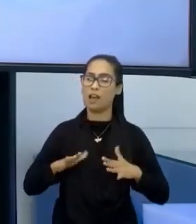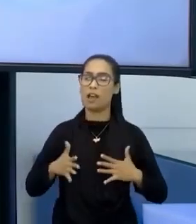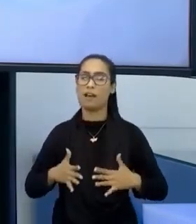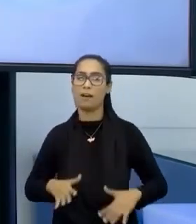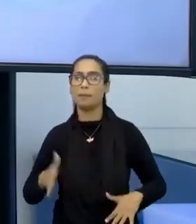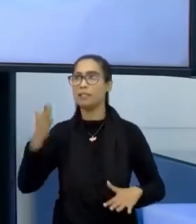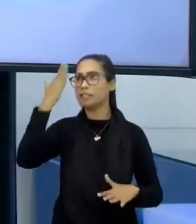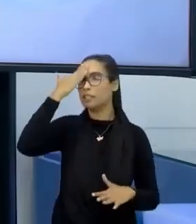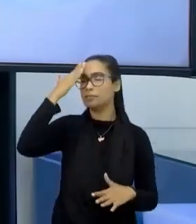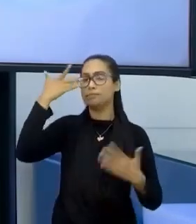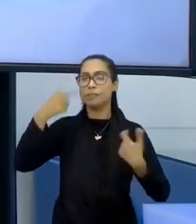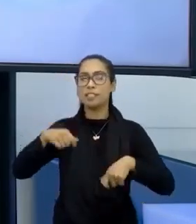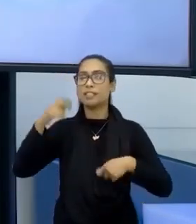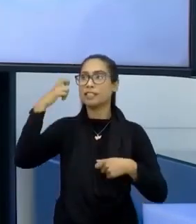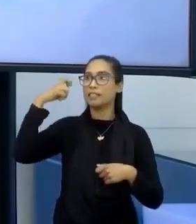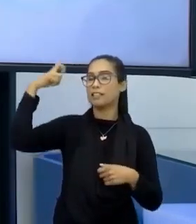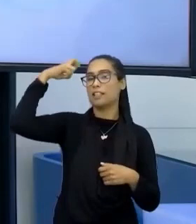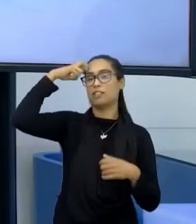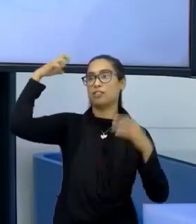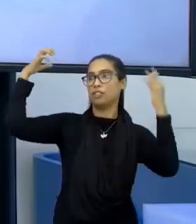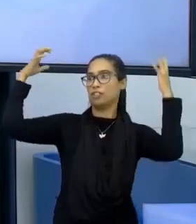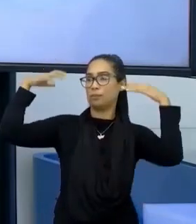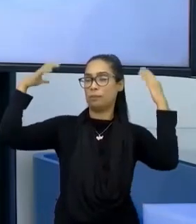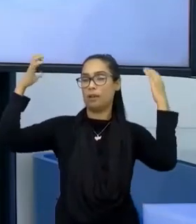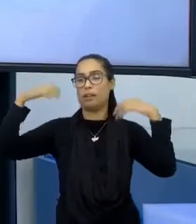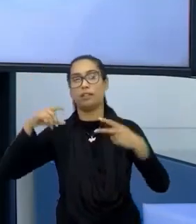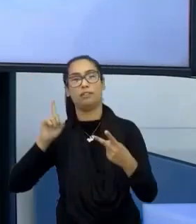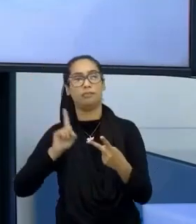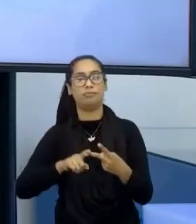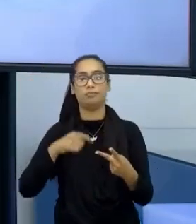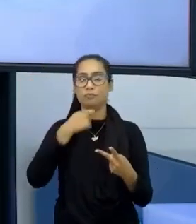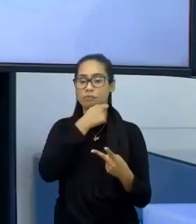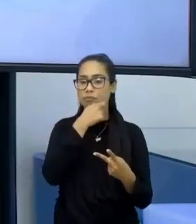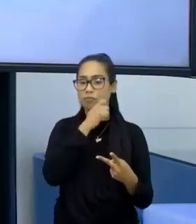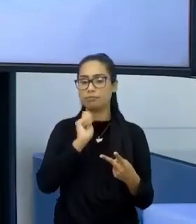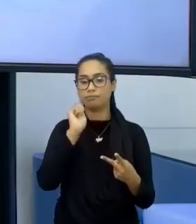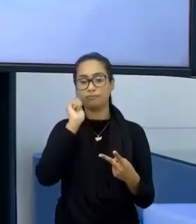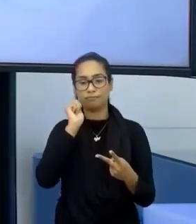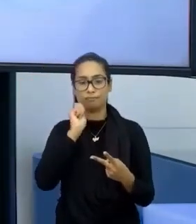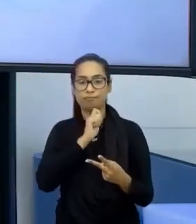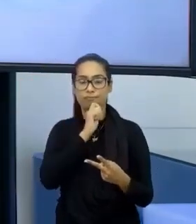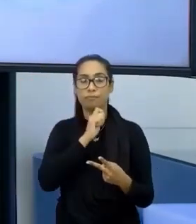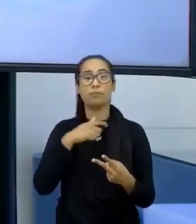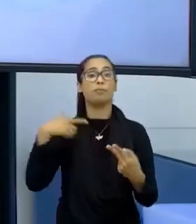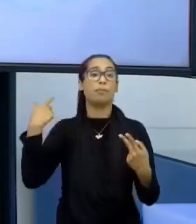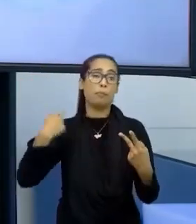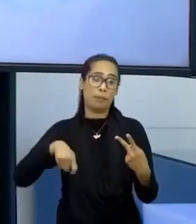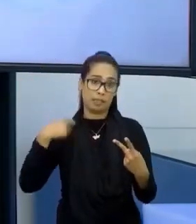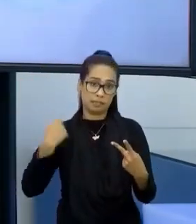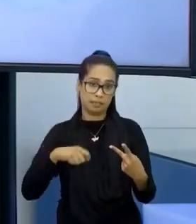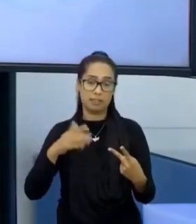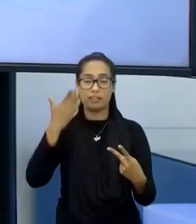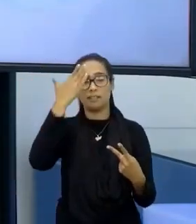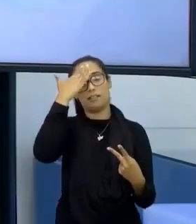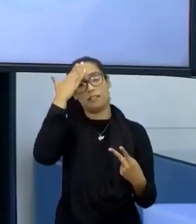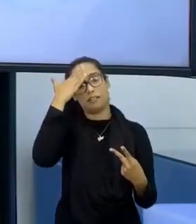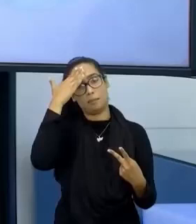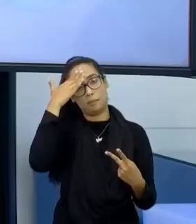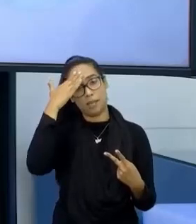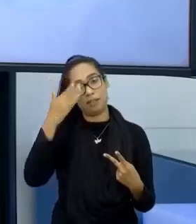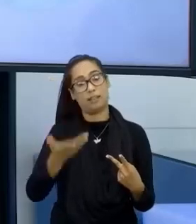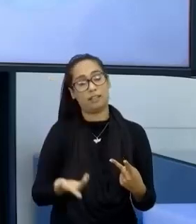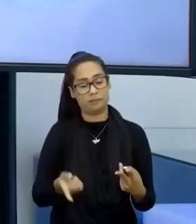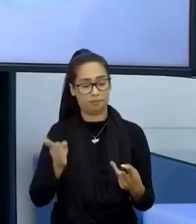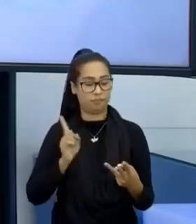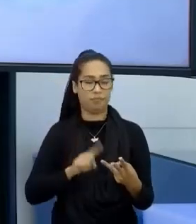tudo mais, né? Depois você liga, enxágua, certo? Vai escovar o dente, não precisa ficar com a torneira ligada o tempo inteiro, né? Ah, mas é eu que pago a água,